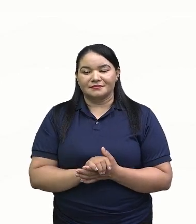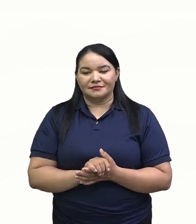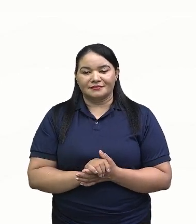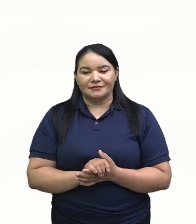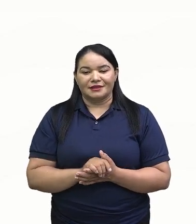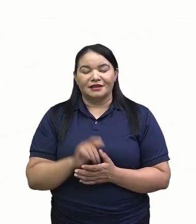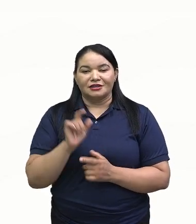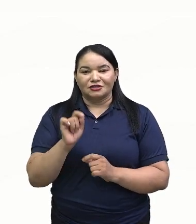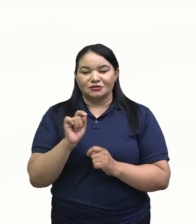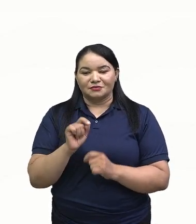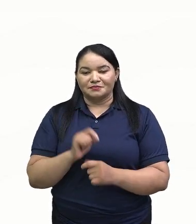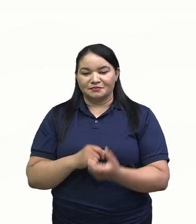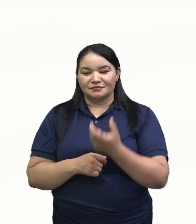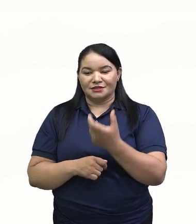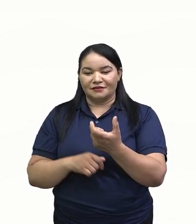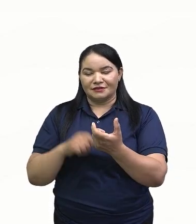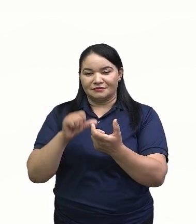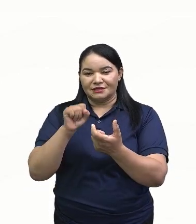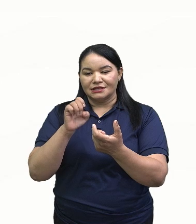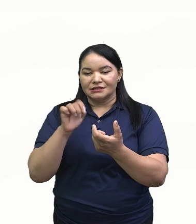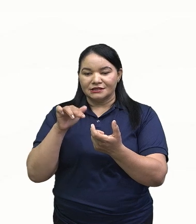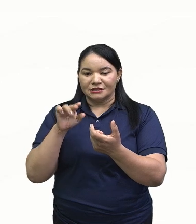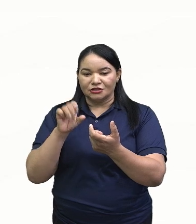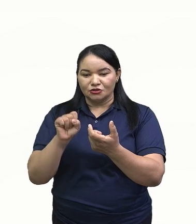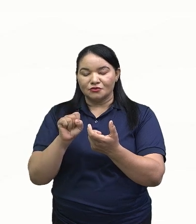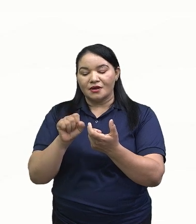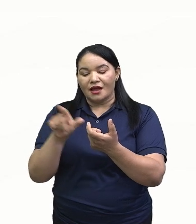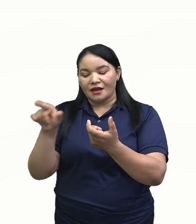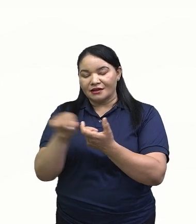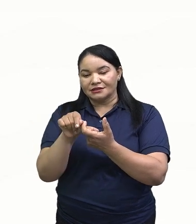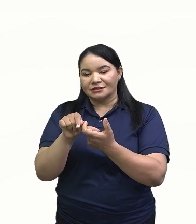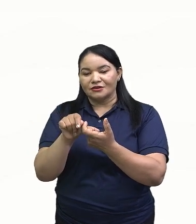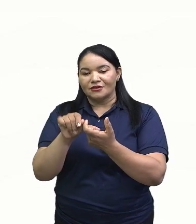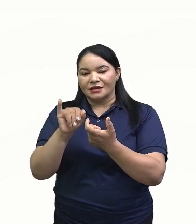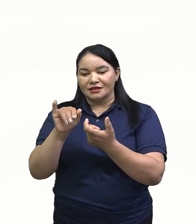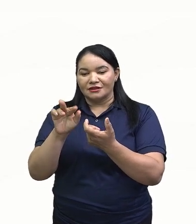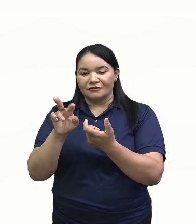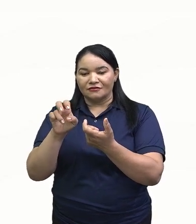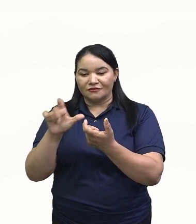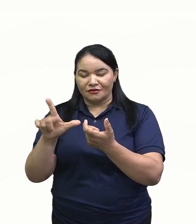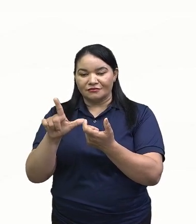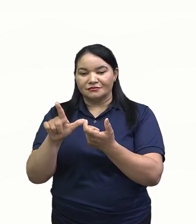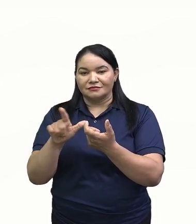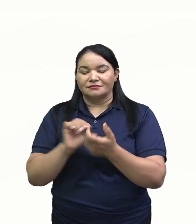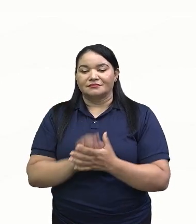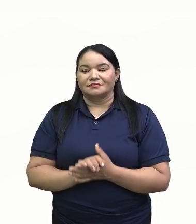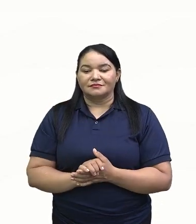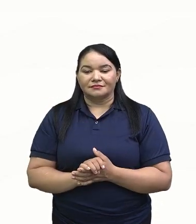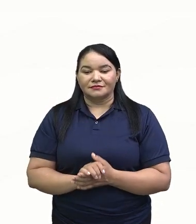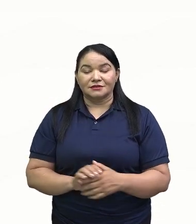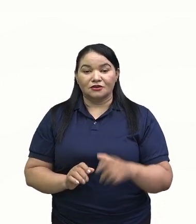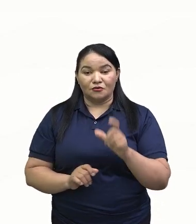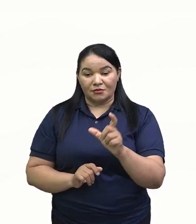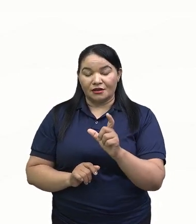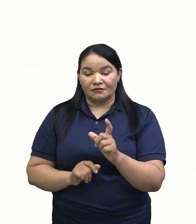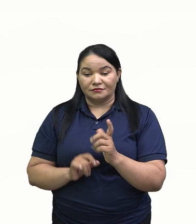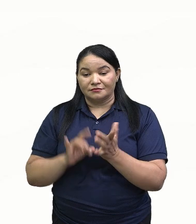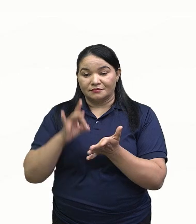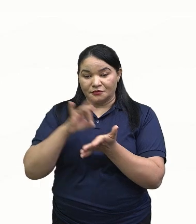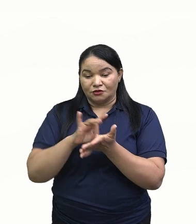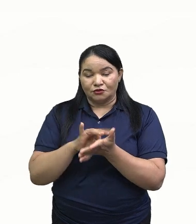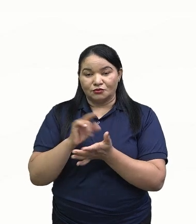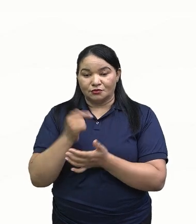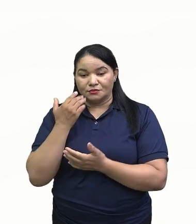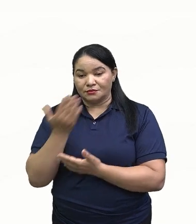e aqui acrescentou o sufixo ível, mas a palavra original, que no caso é o radical, vem